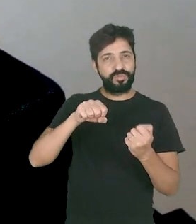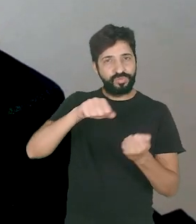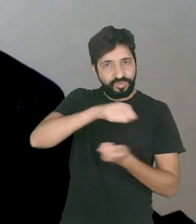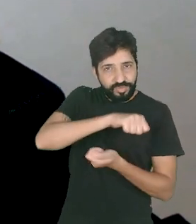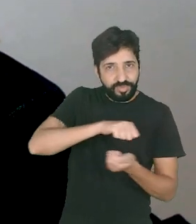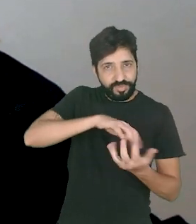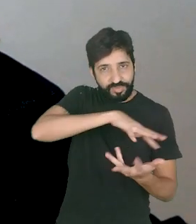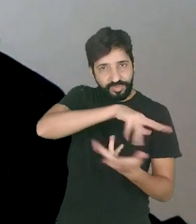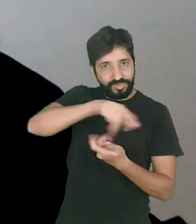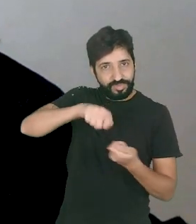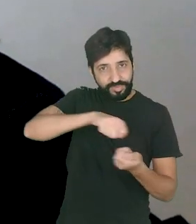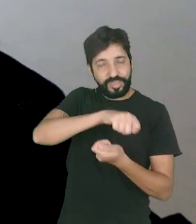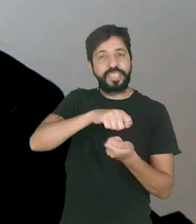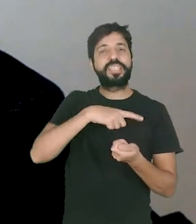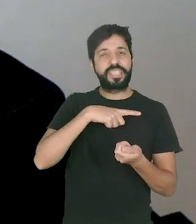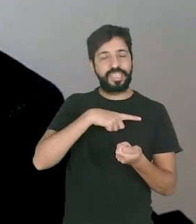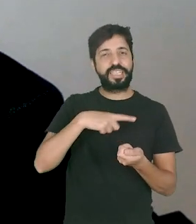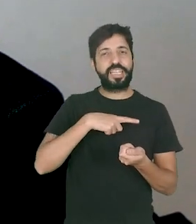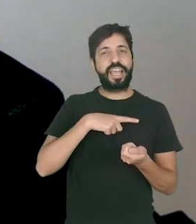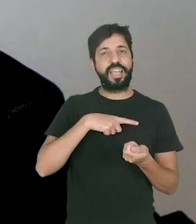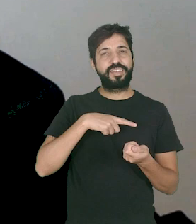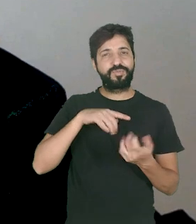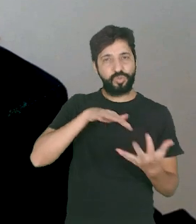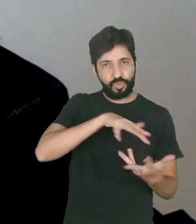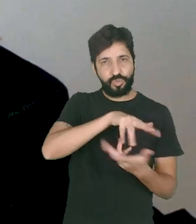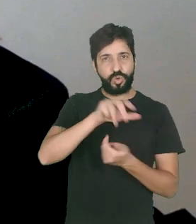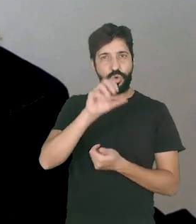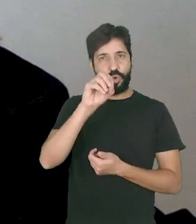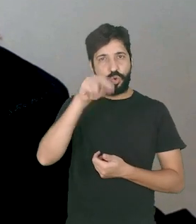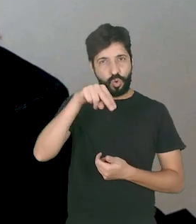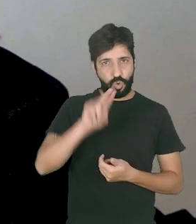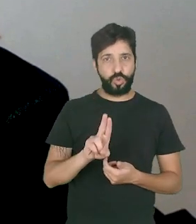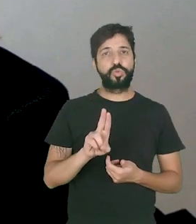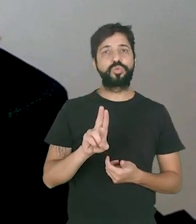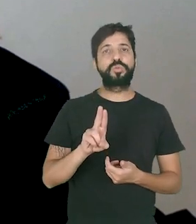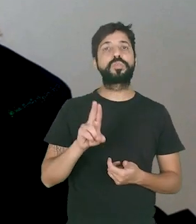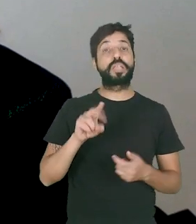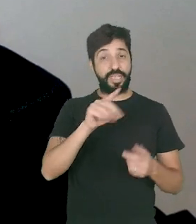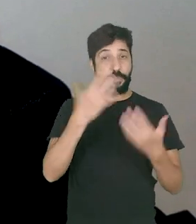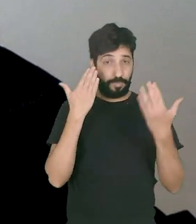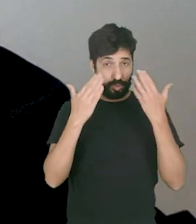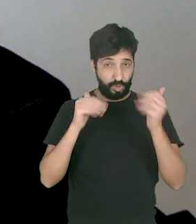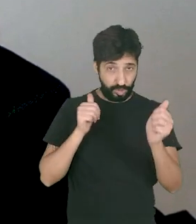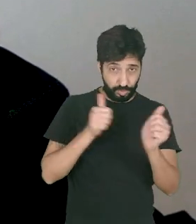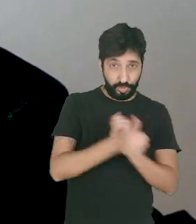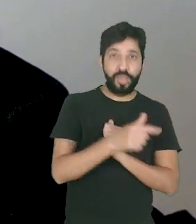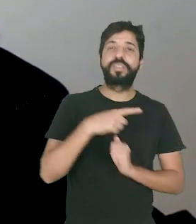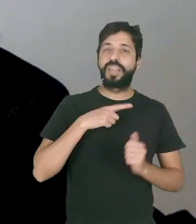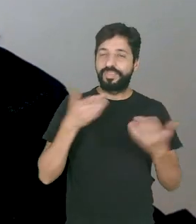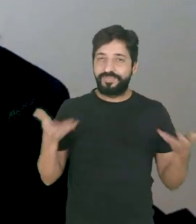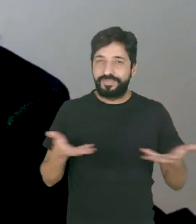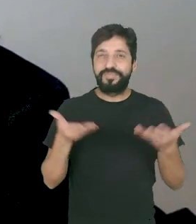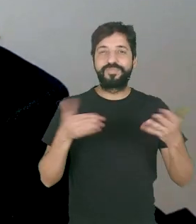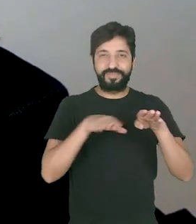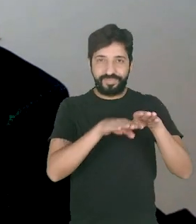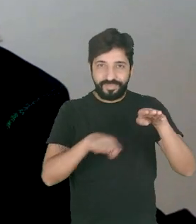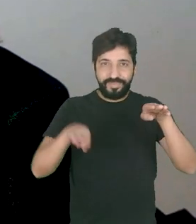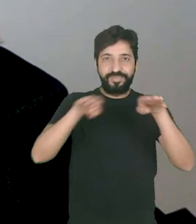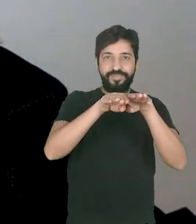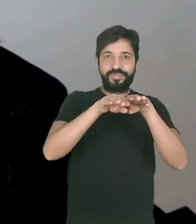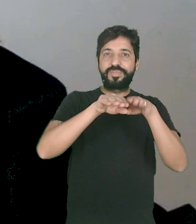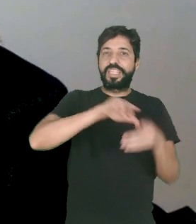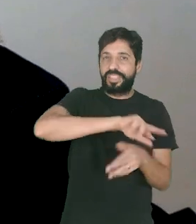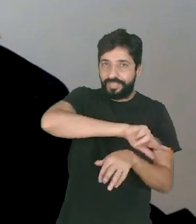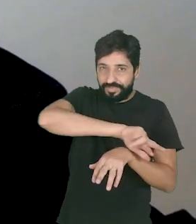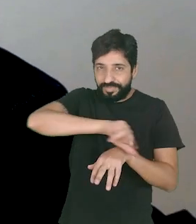preconizados pela Organização das Nações Unidas, ressaltamos que a psicologia do esporte pode ser importante aliada na promoção de equidade, diversidade